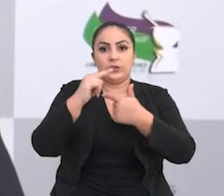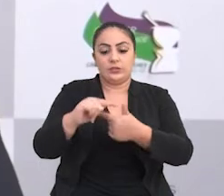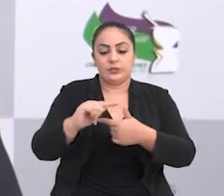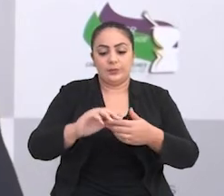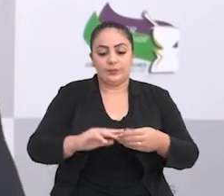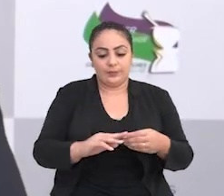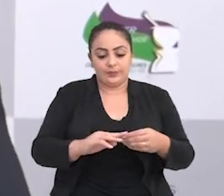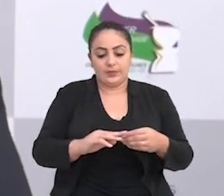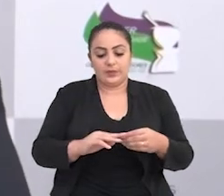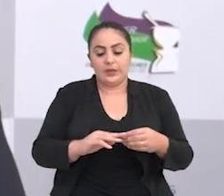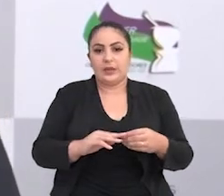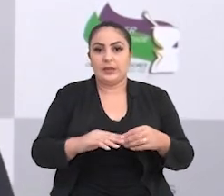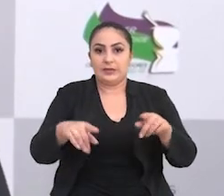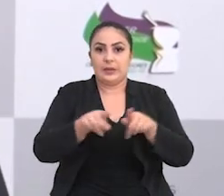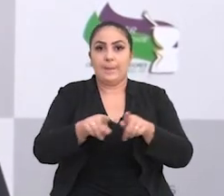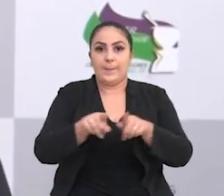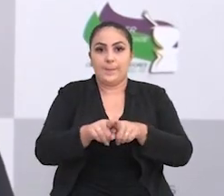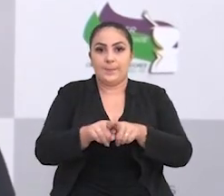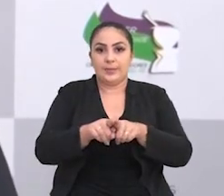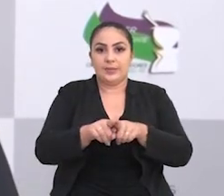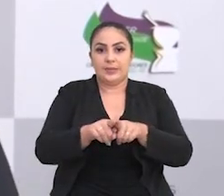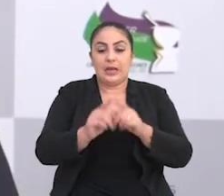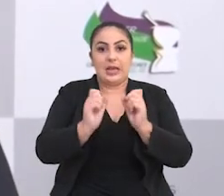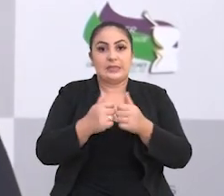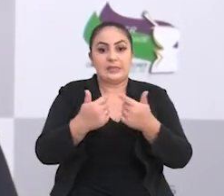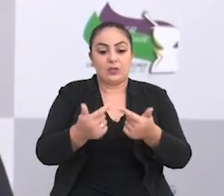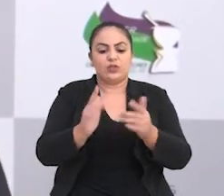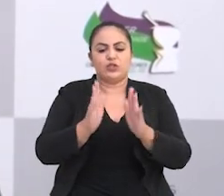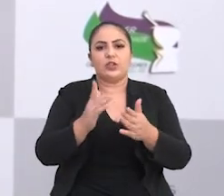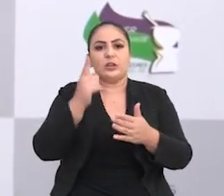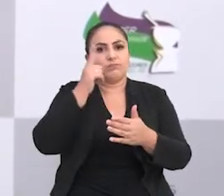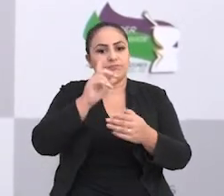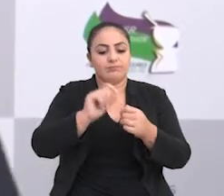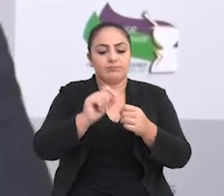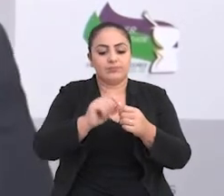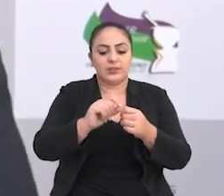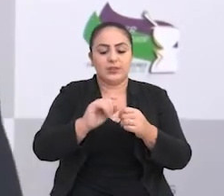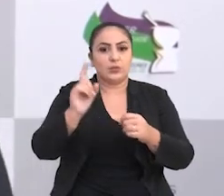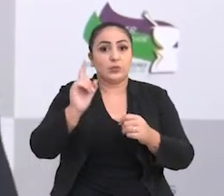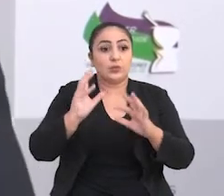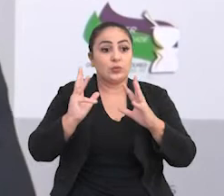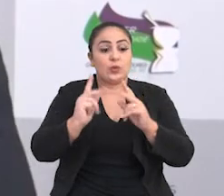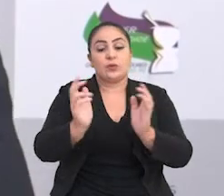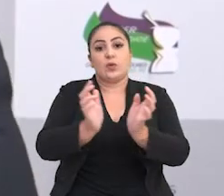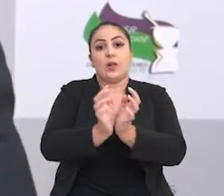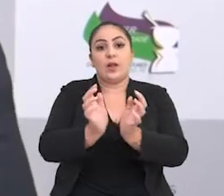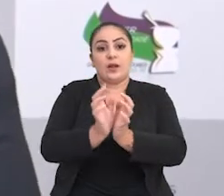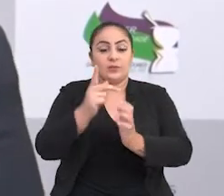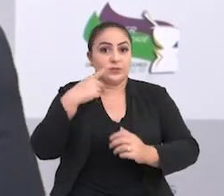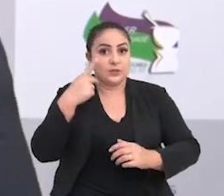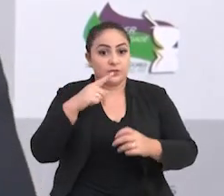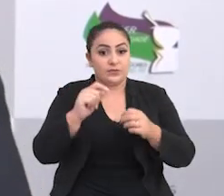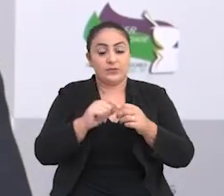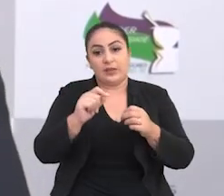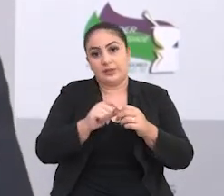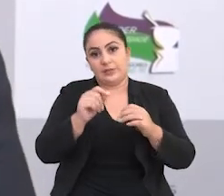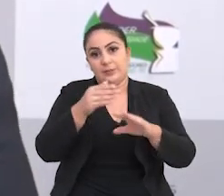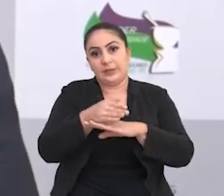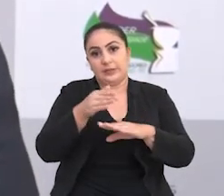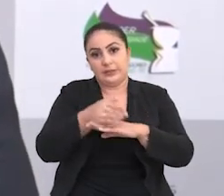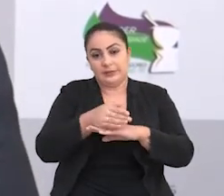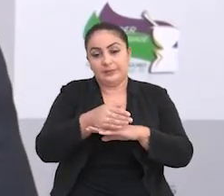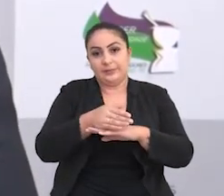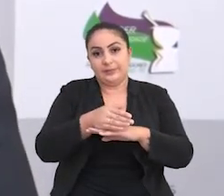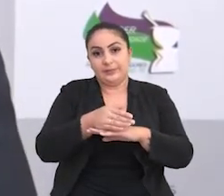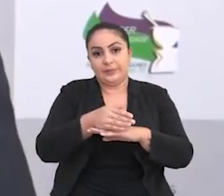ao tradicionalismo. E uma das ações que já estamos fazendo, todos os colegas vereadores que fazem parte dessa